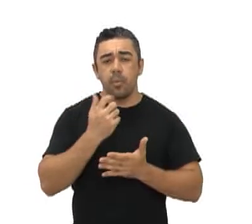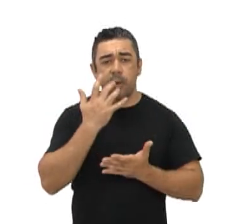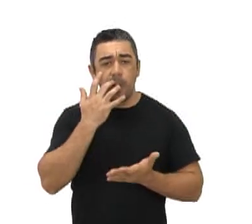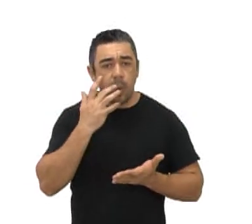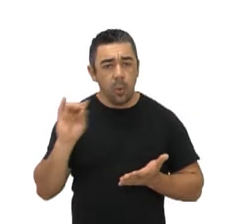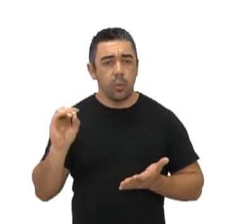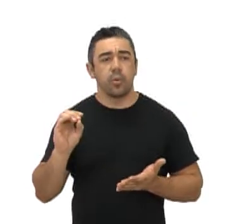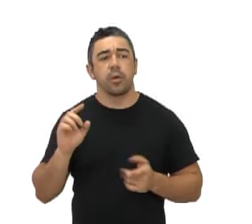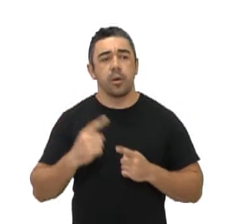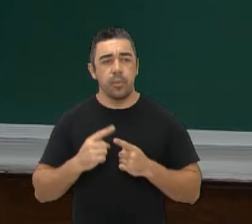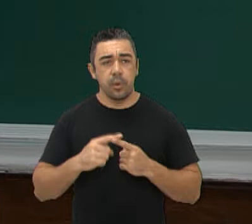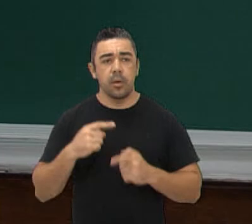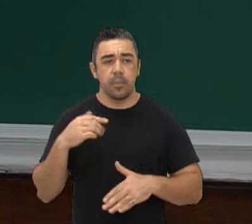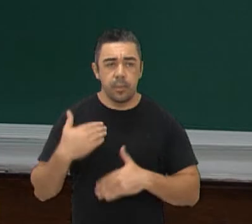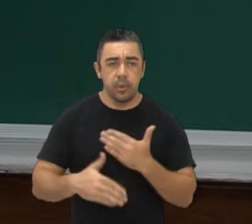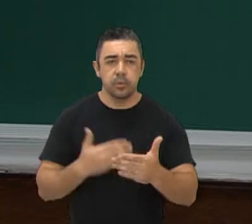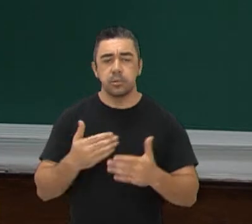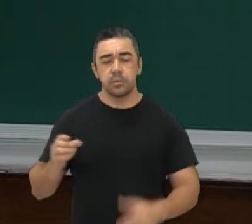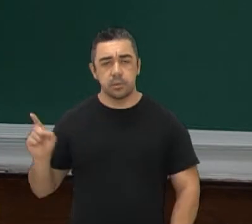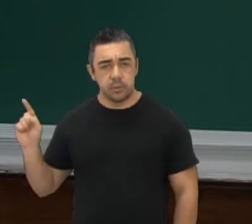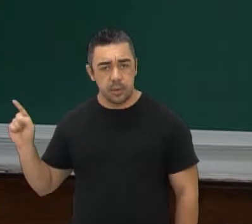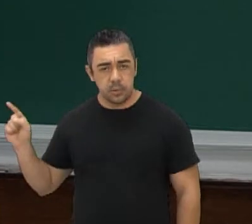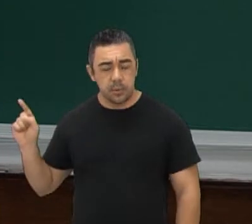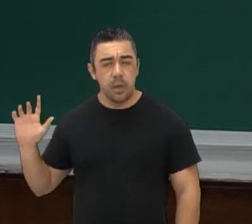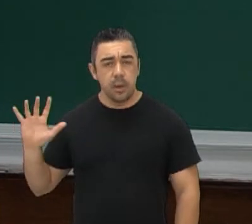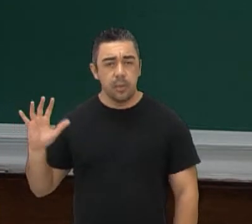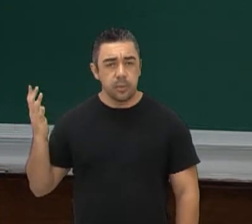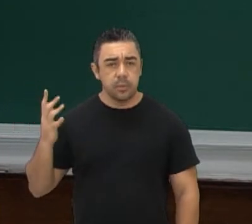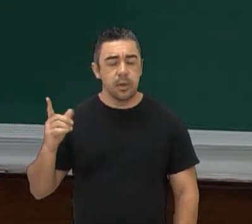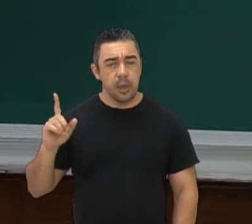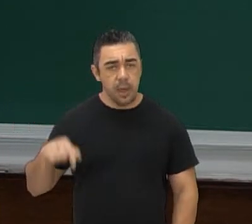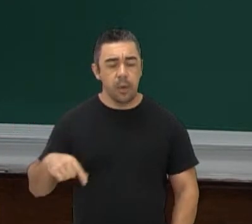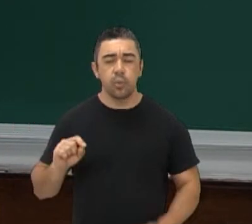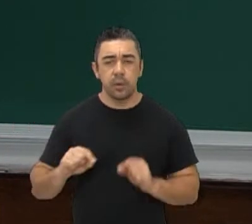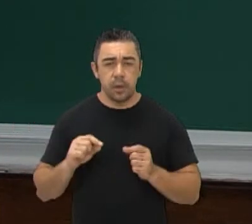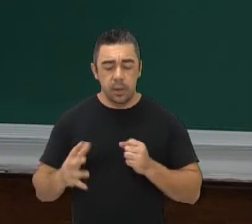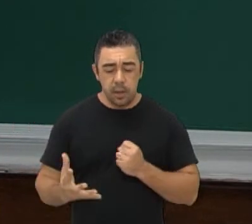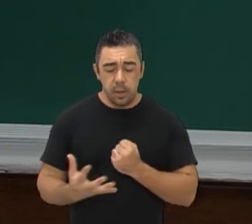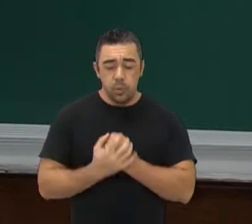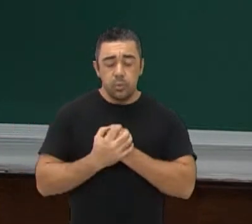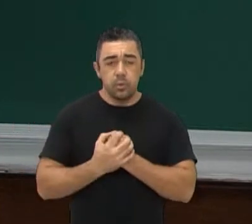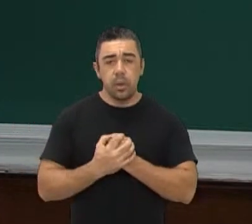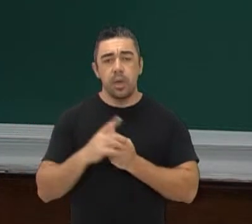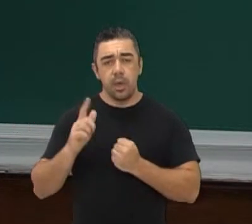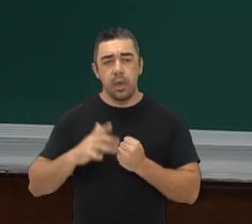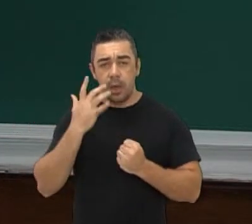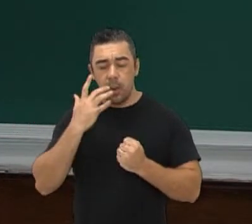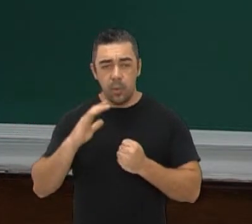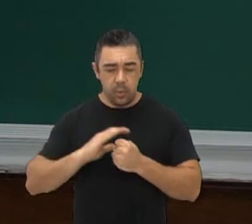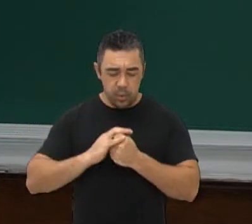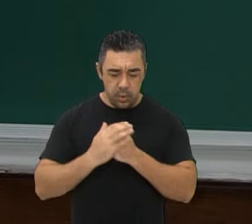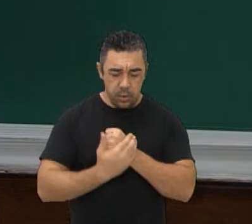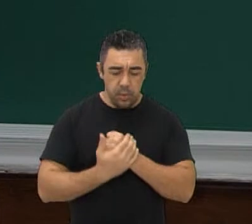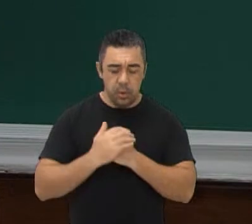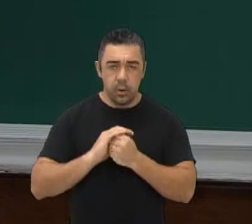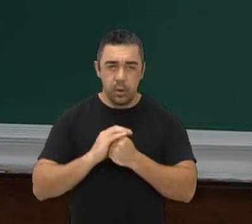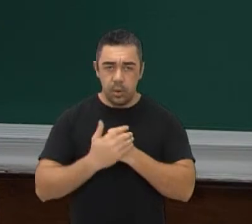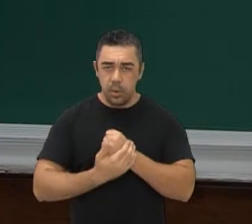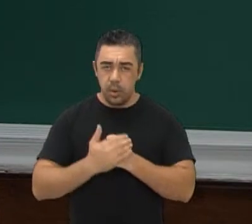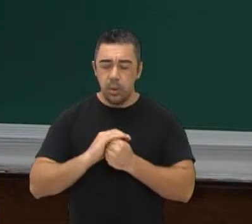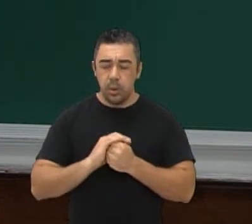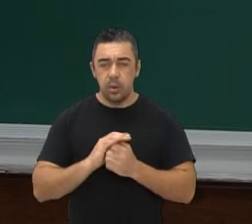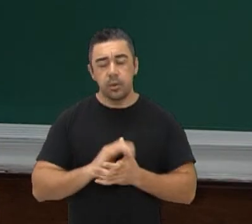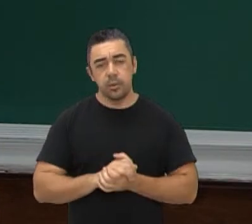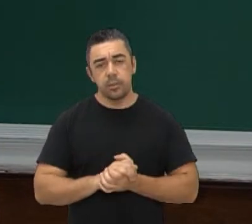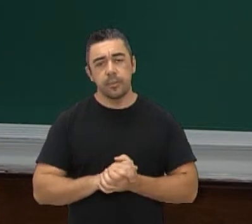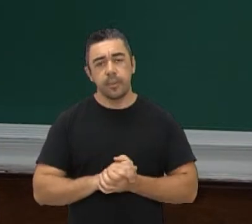elas passaram sob o processo de galvanoplastia, que nada mais é do que a deposição de uma camada metálica sobre uma superfície metálico